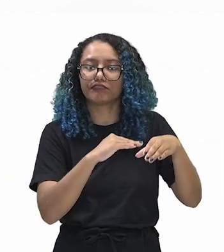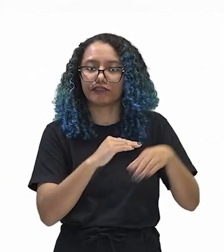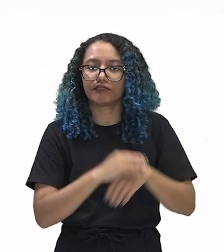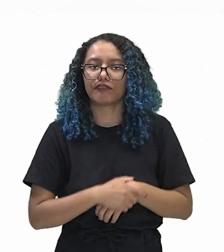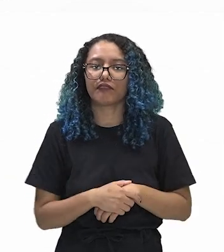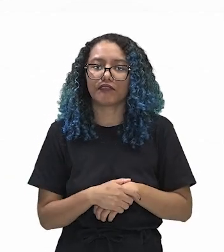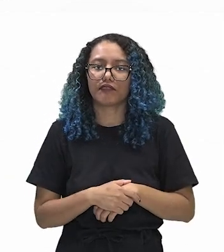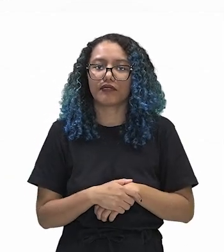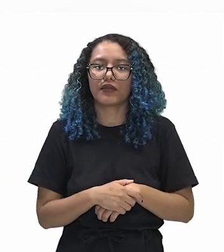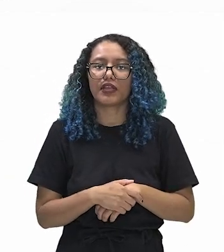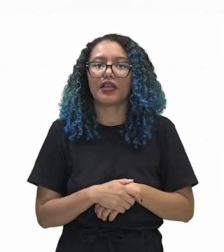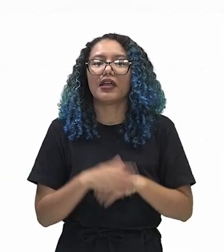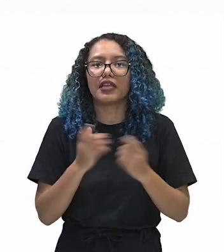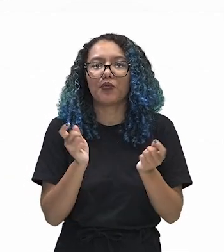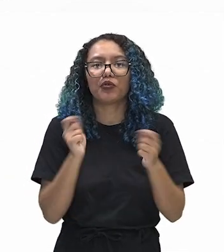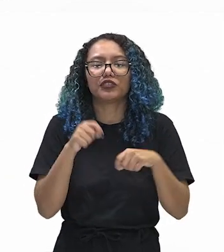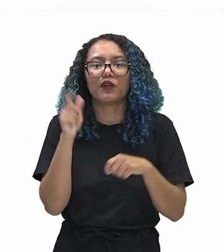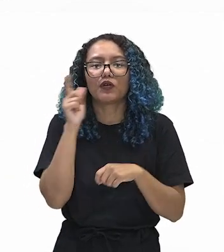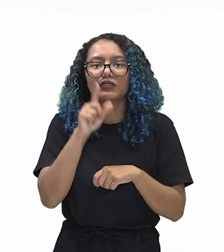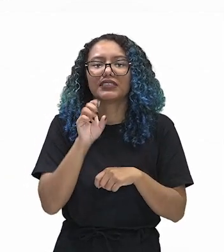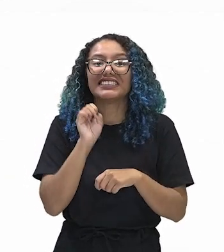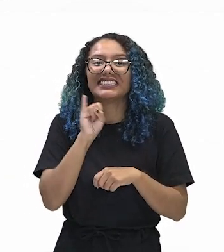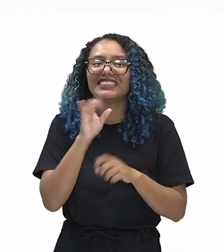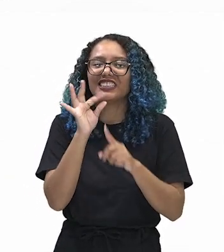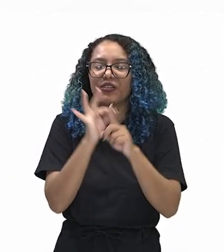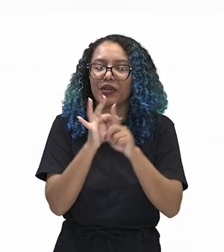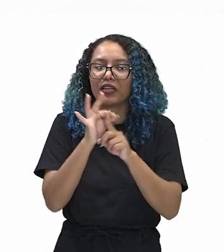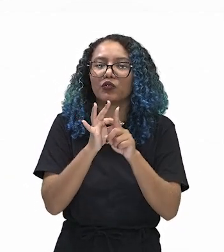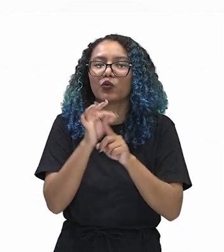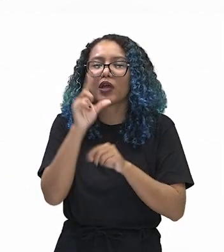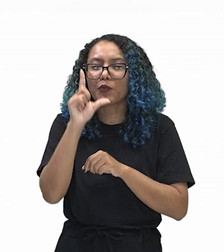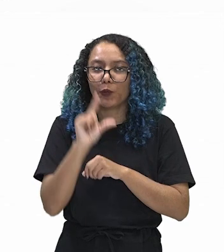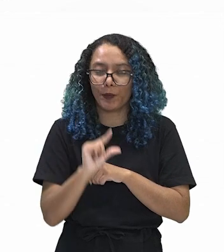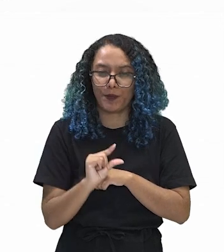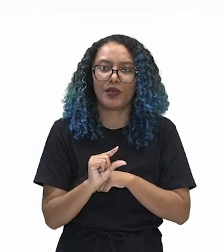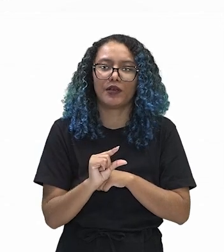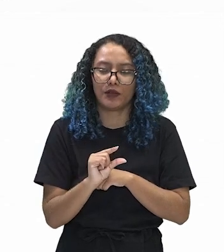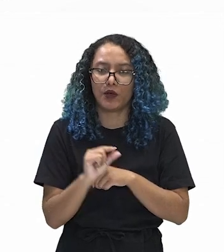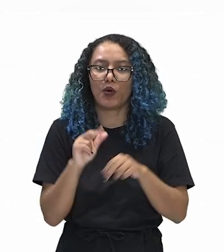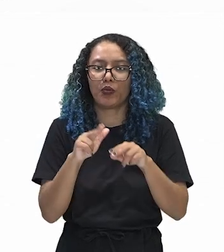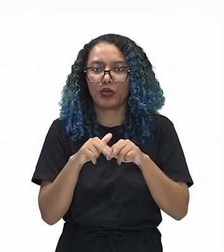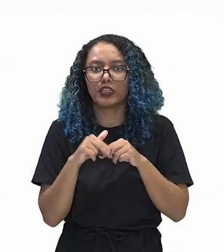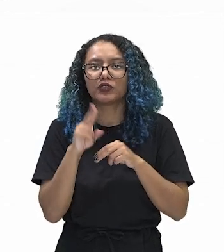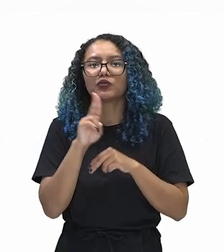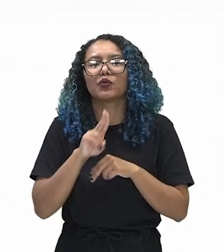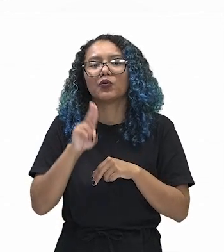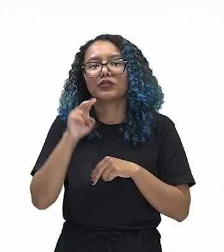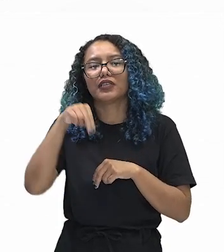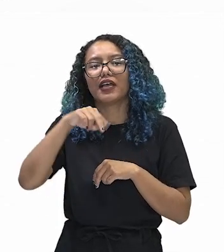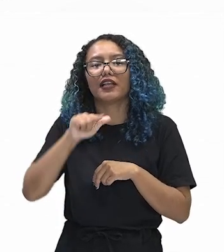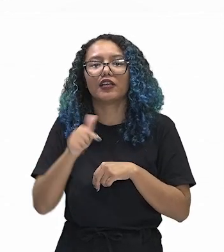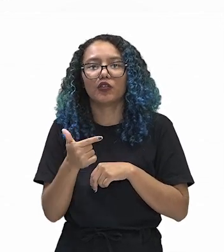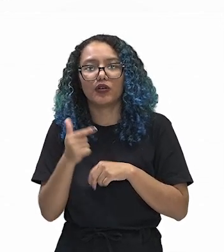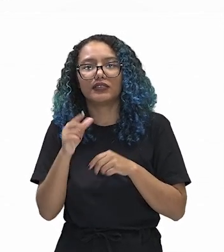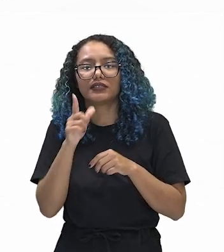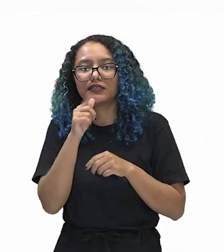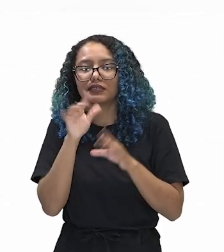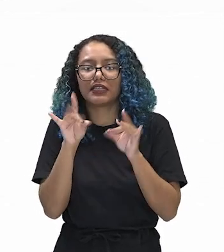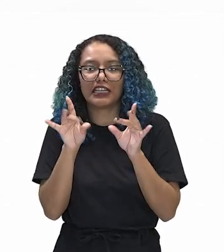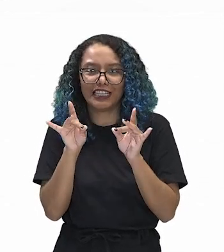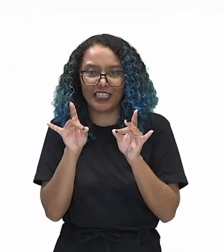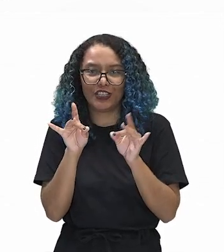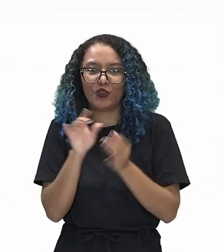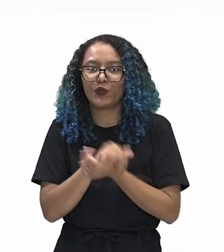com temperaturas extremamente baixas, tá? Por isso, geralmente, são utilizados nitrogênios líquidos.